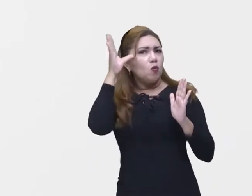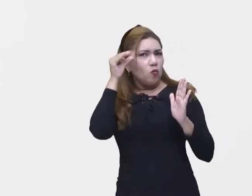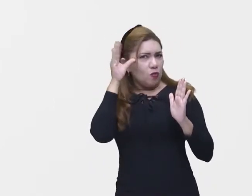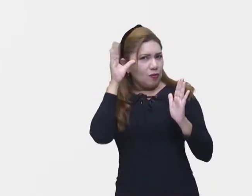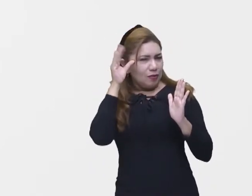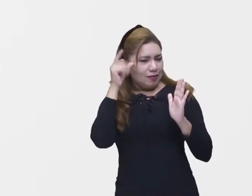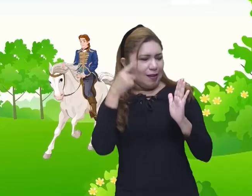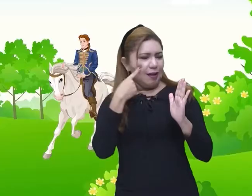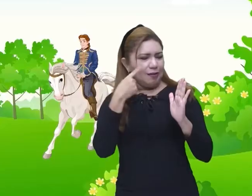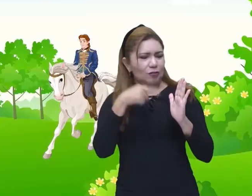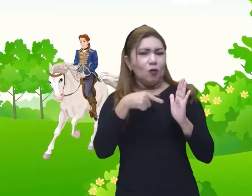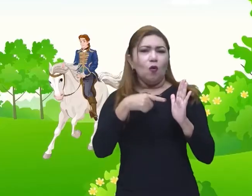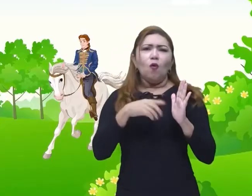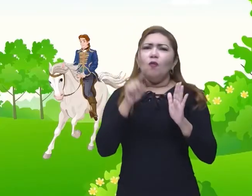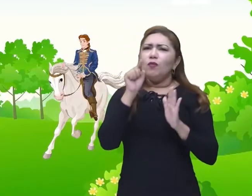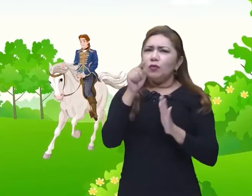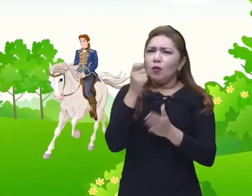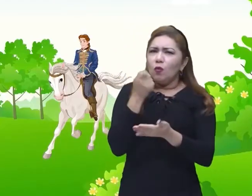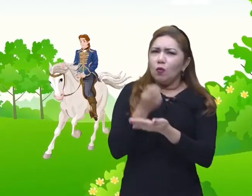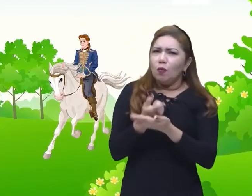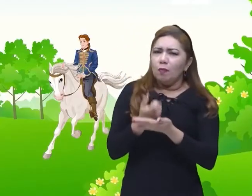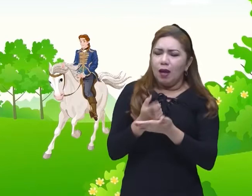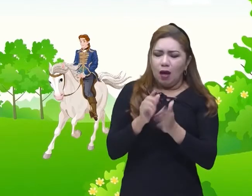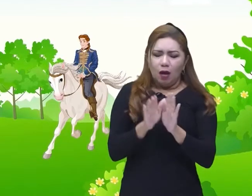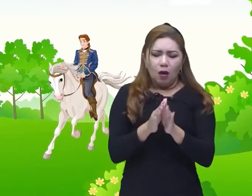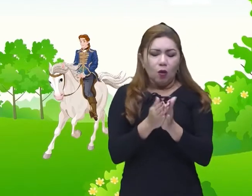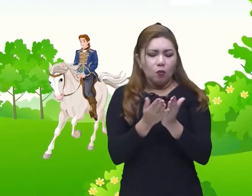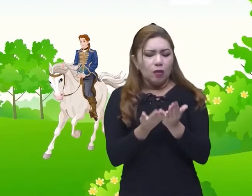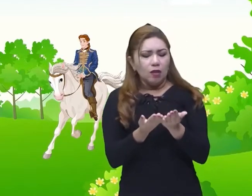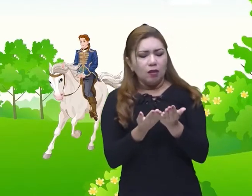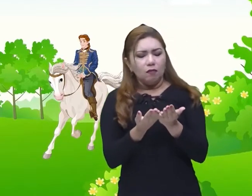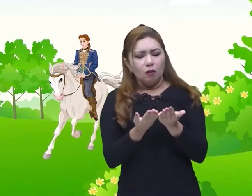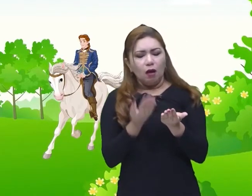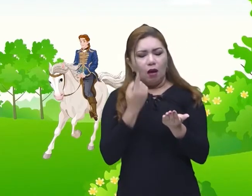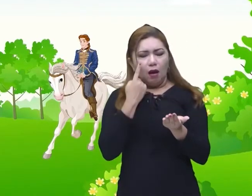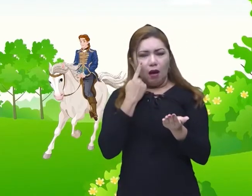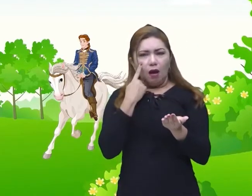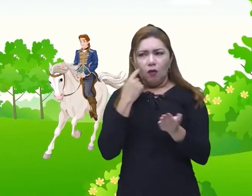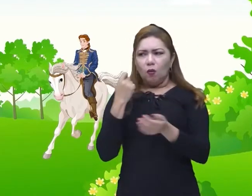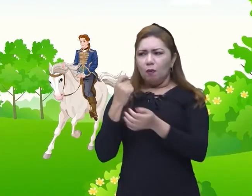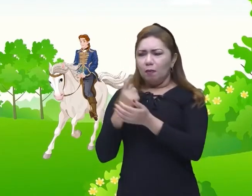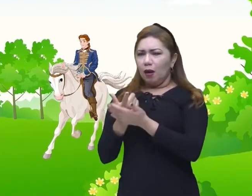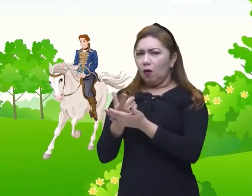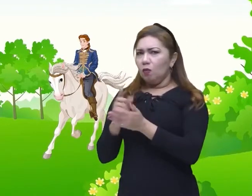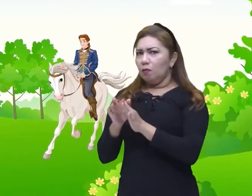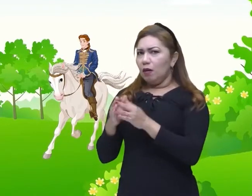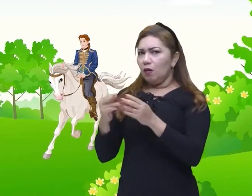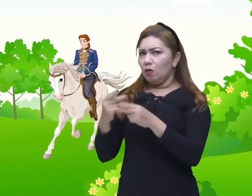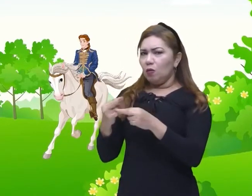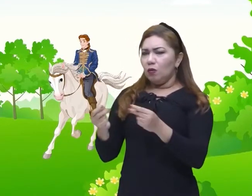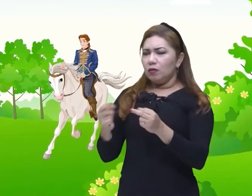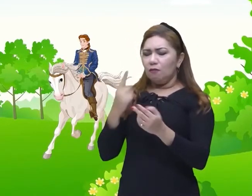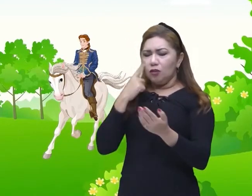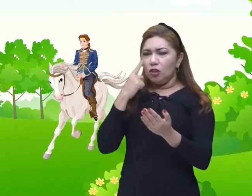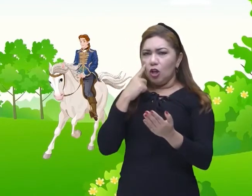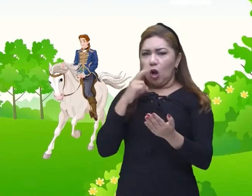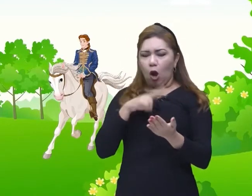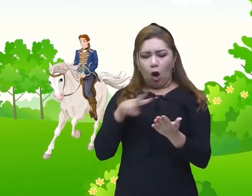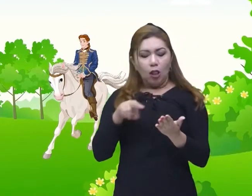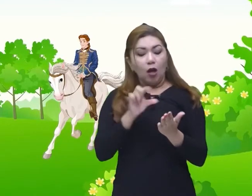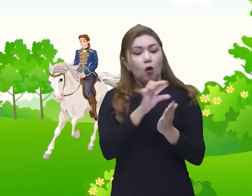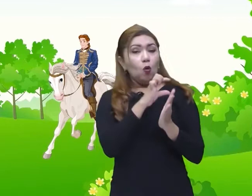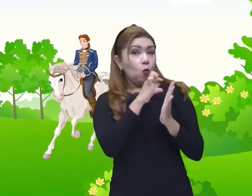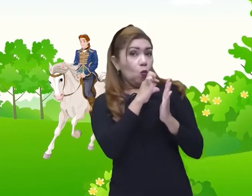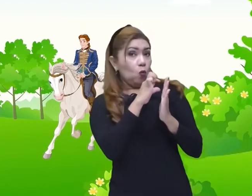Quando a gente vai comprar um livro, ler uma revista, comprar alguma coisa, a primeira coisa que você olha é o quê? O